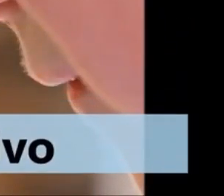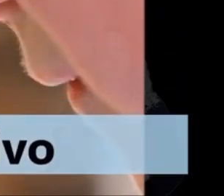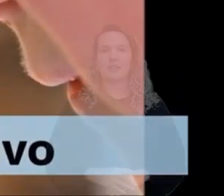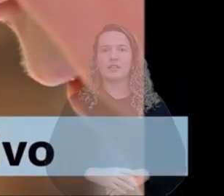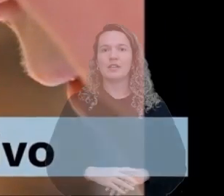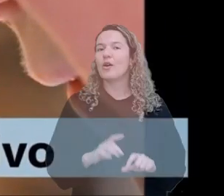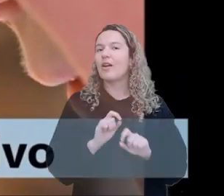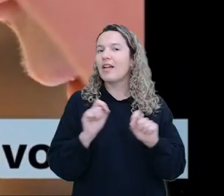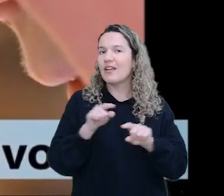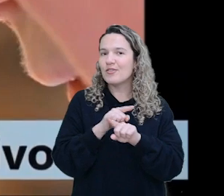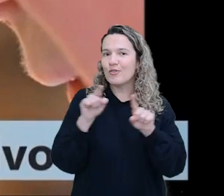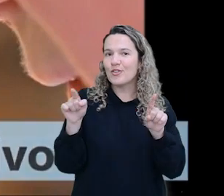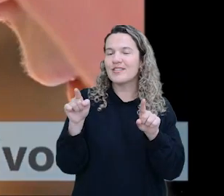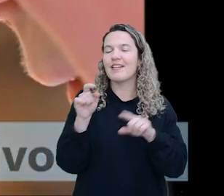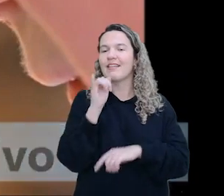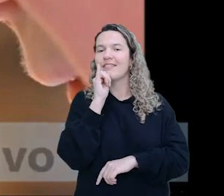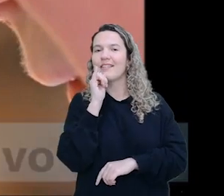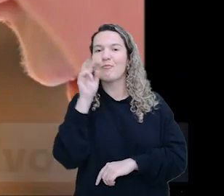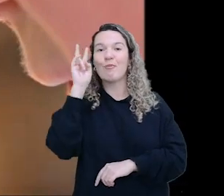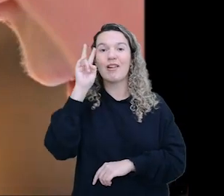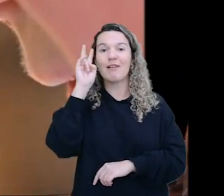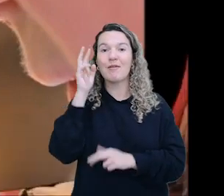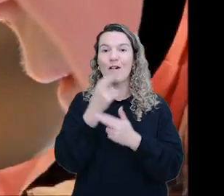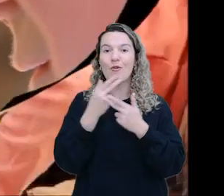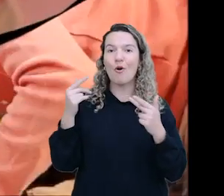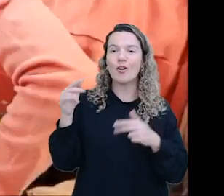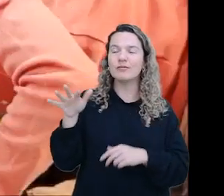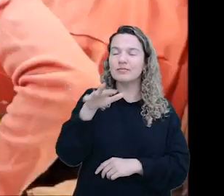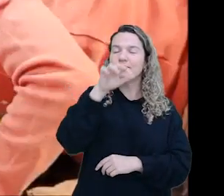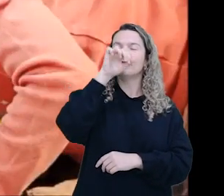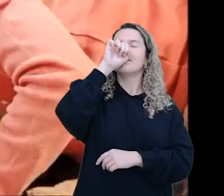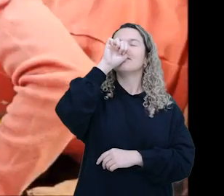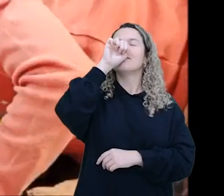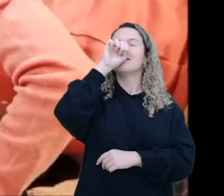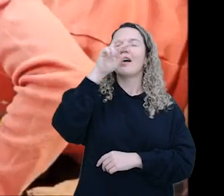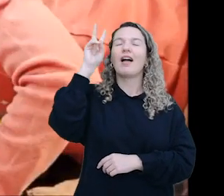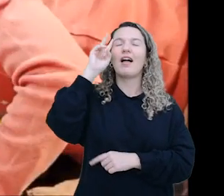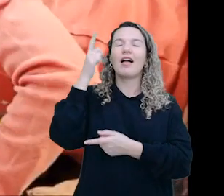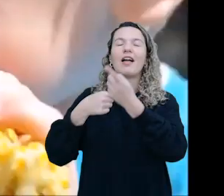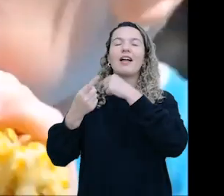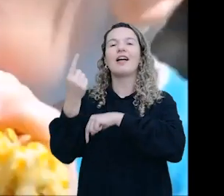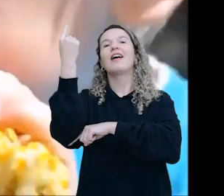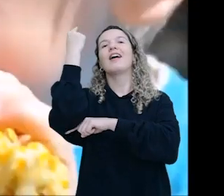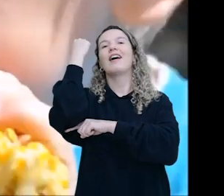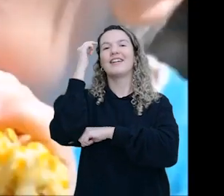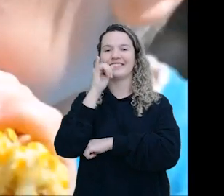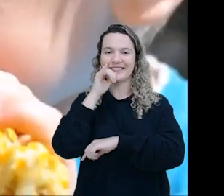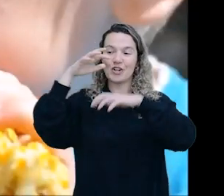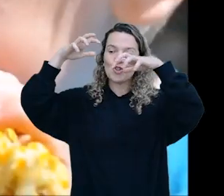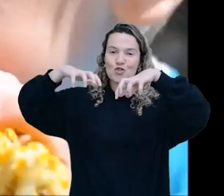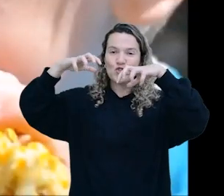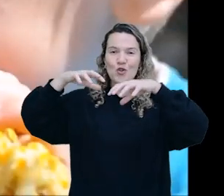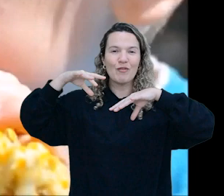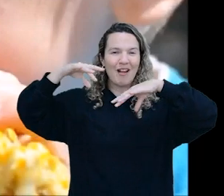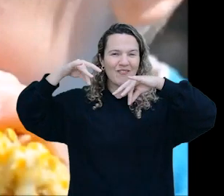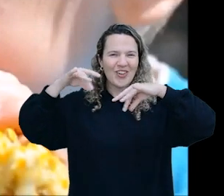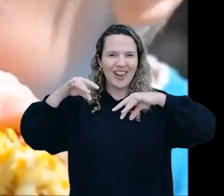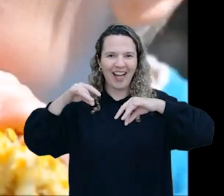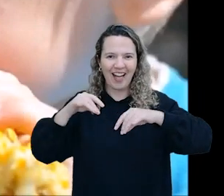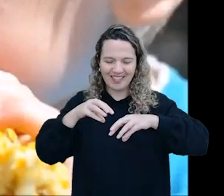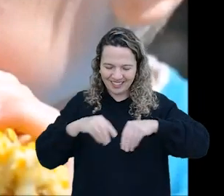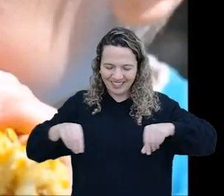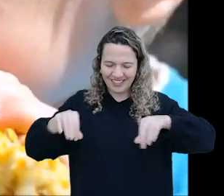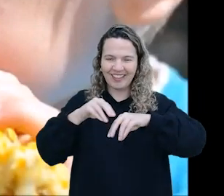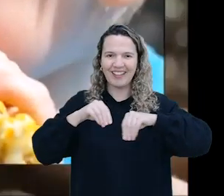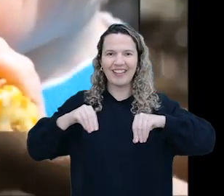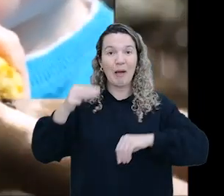Quem nunca teve uma lembrança ao sentir um perfume, ou um cheiro de comida, ou um cheiro de chuva ou de terra molhada? Essas